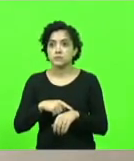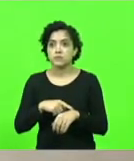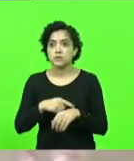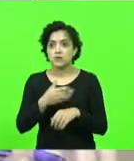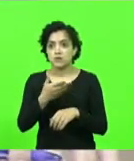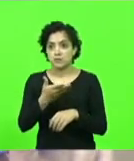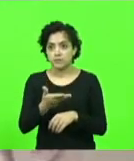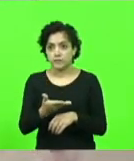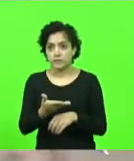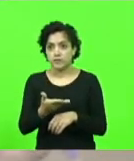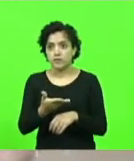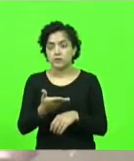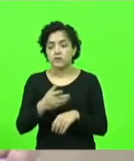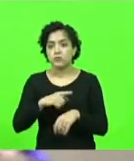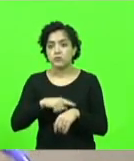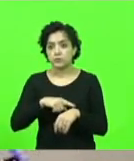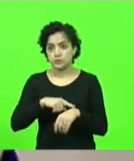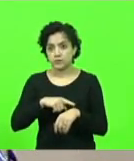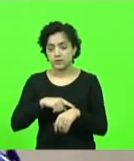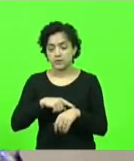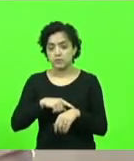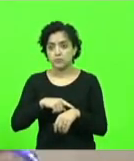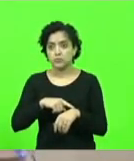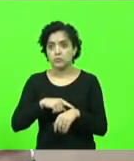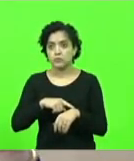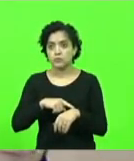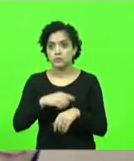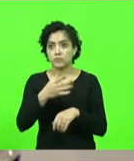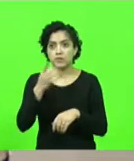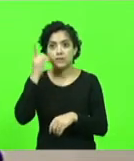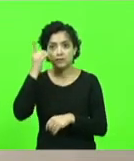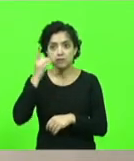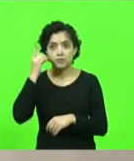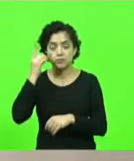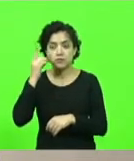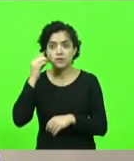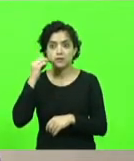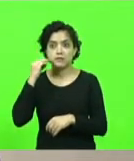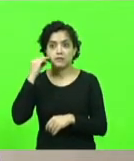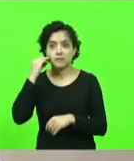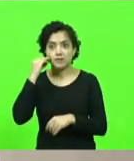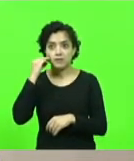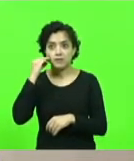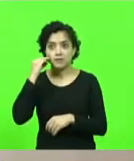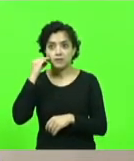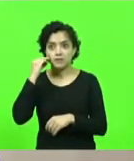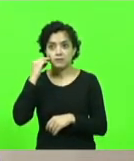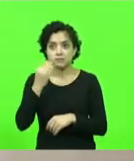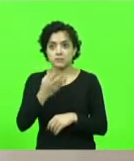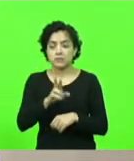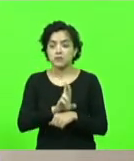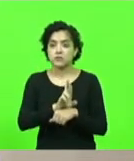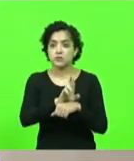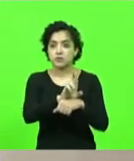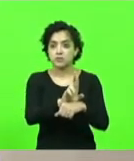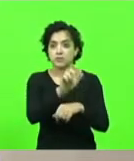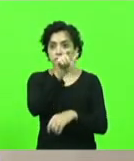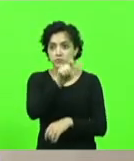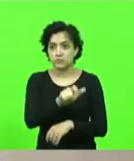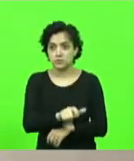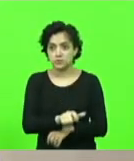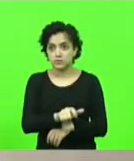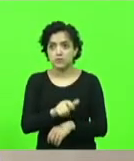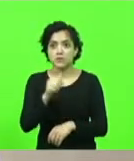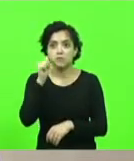ouvir no tempo Originalmente destinado a deputada Marlene e a senhora representante do coletivo